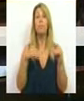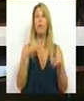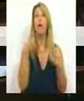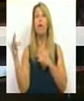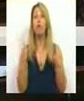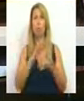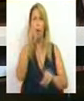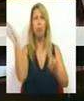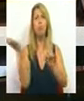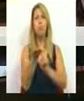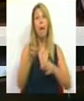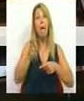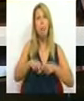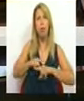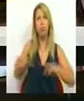banco,